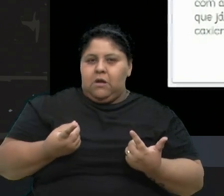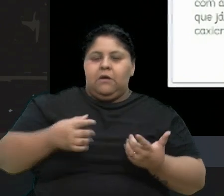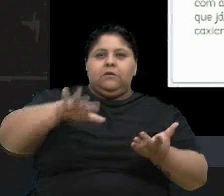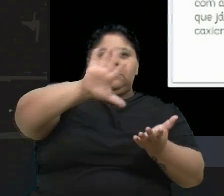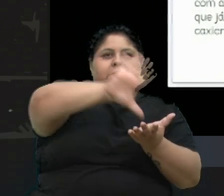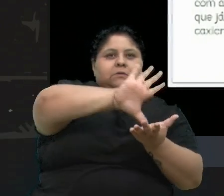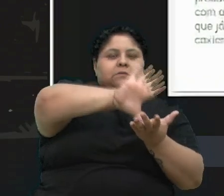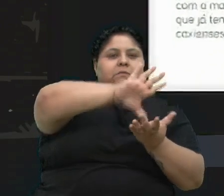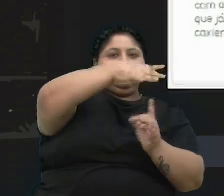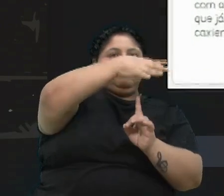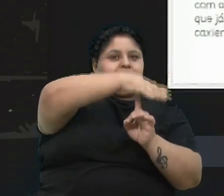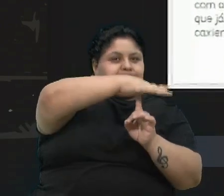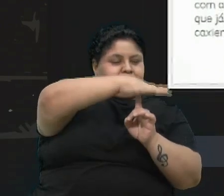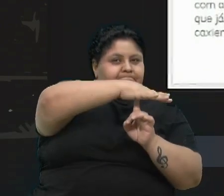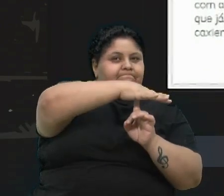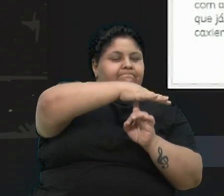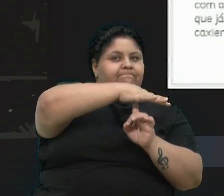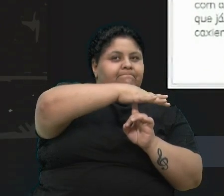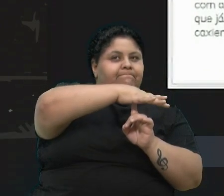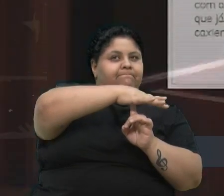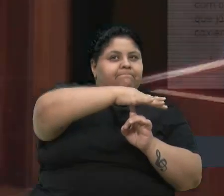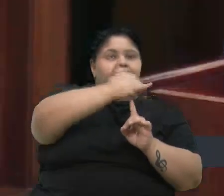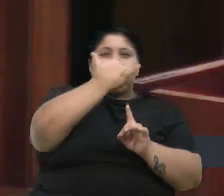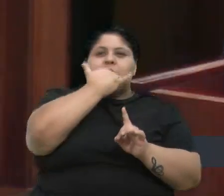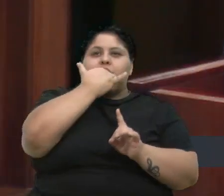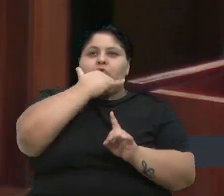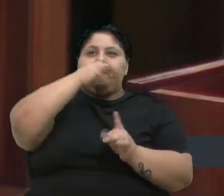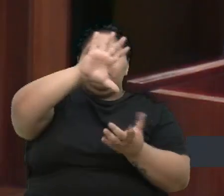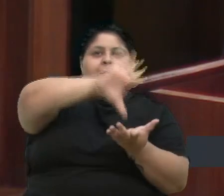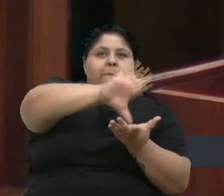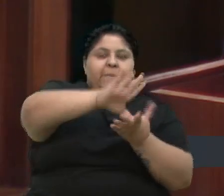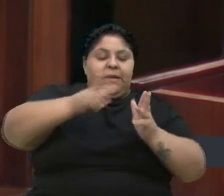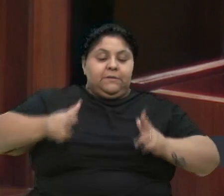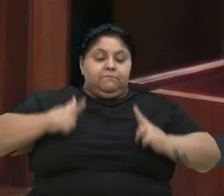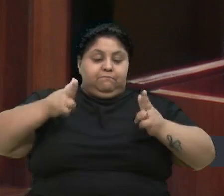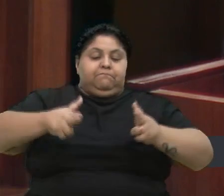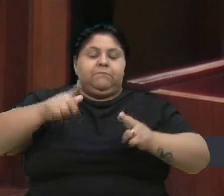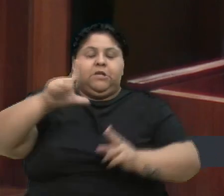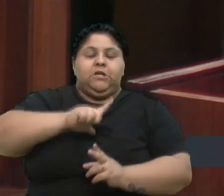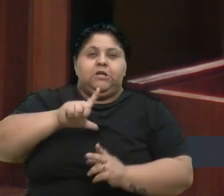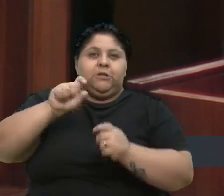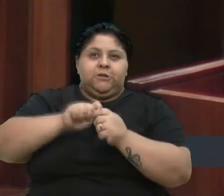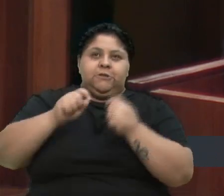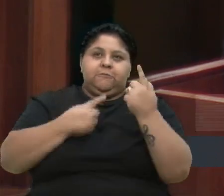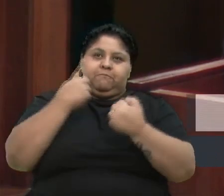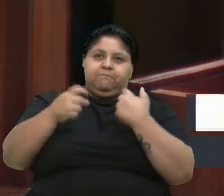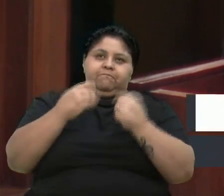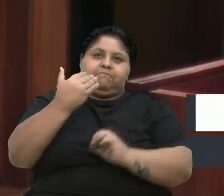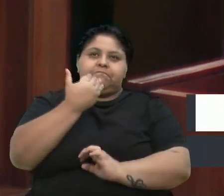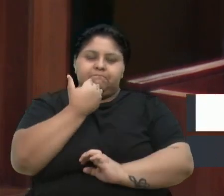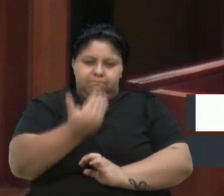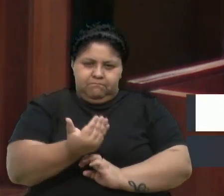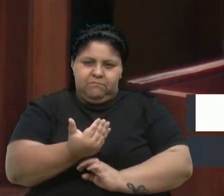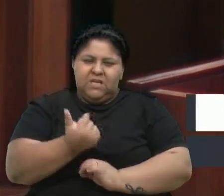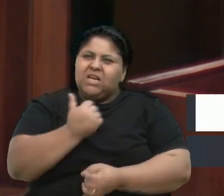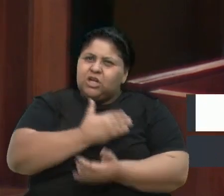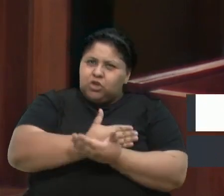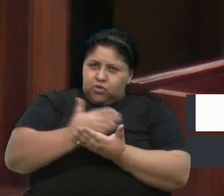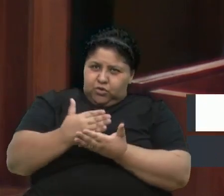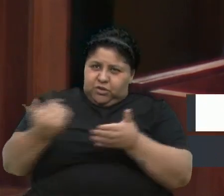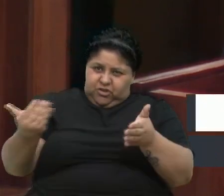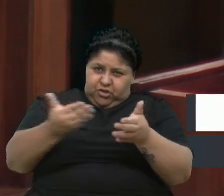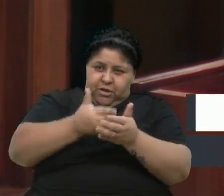a situação da Praça do Trem. Porque eu já fiz algumas solicitações, logo no início que eu cheguei